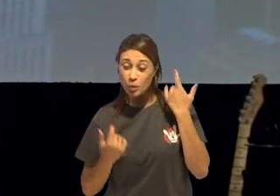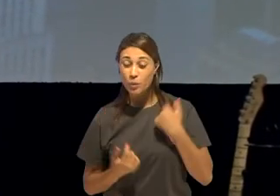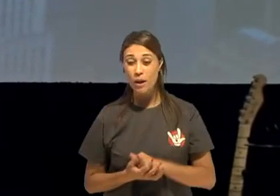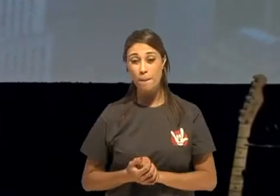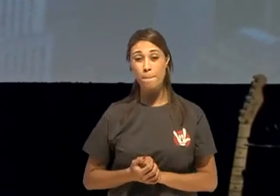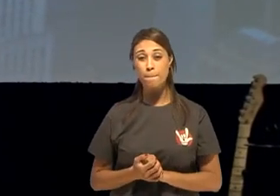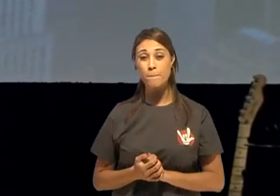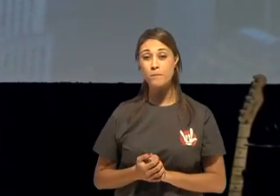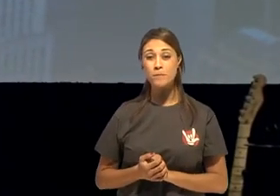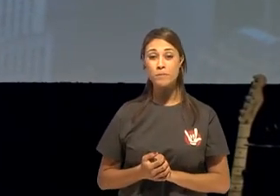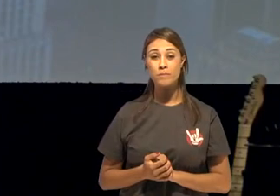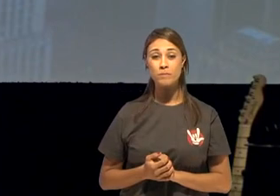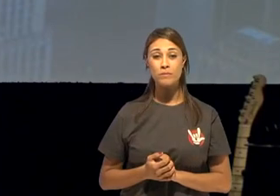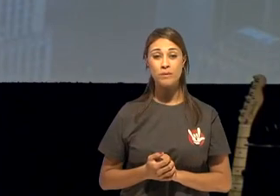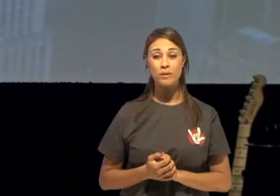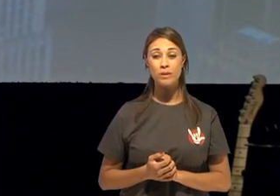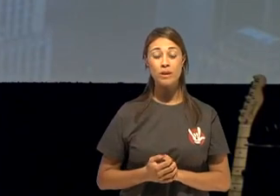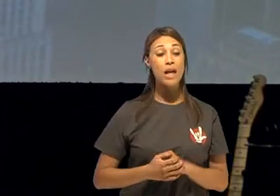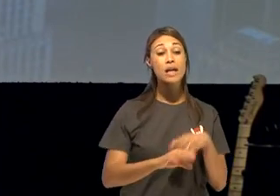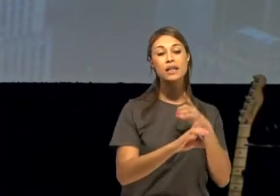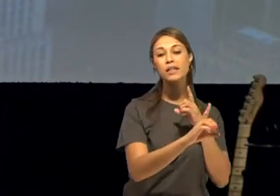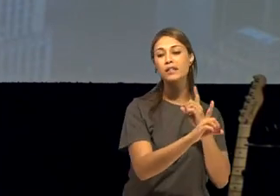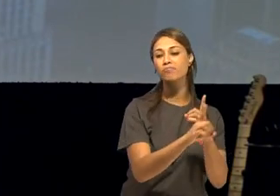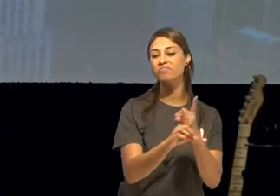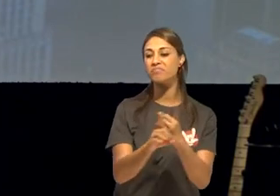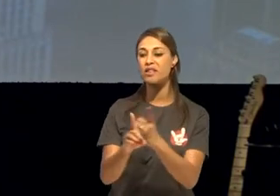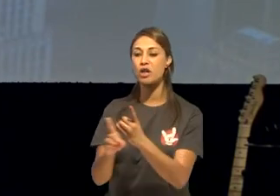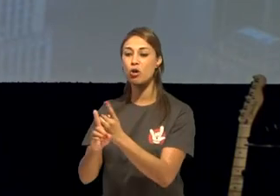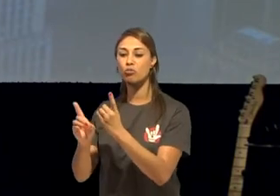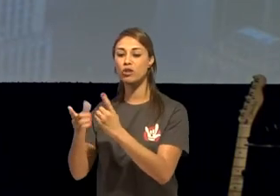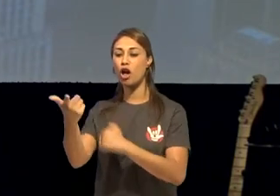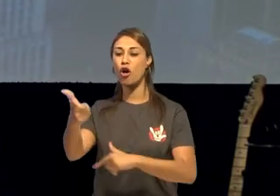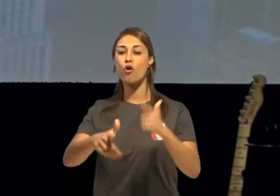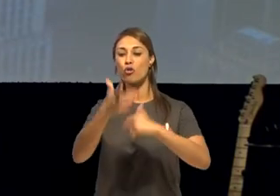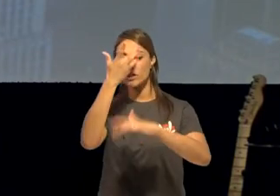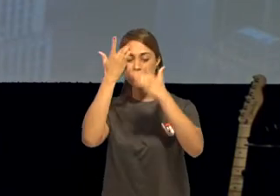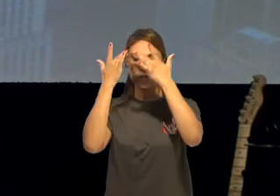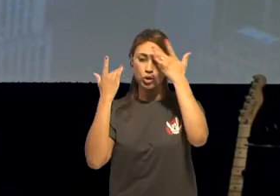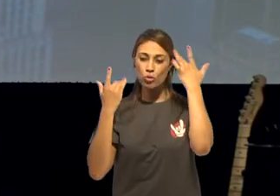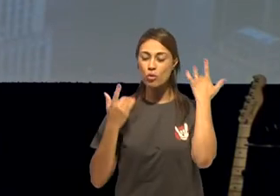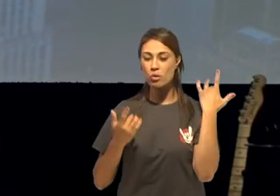conhece Priscila e Áquila e vira amigos deles.